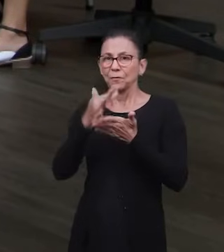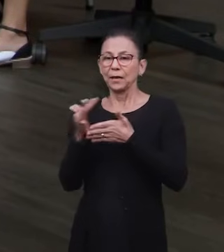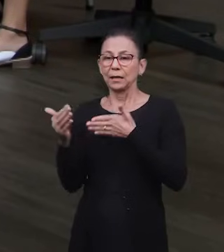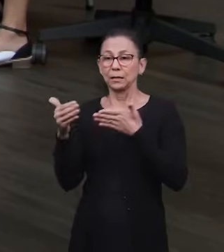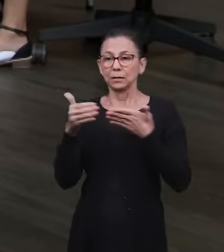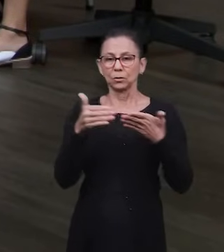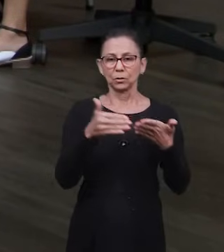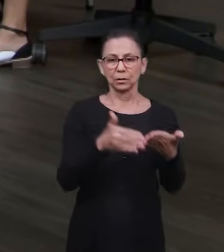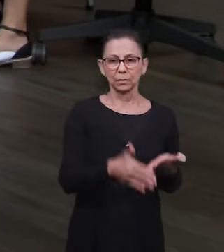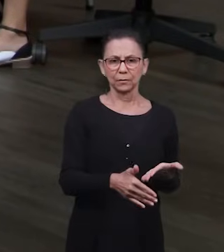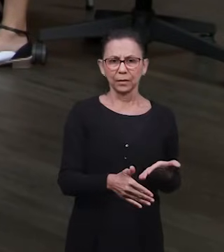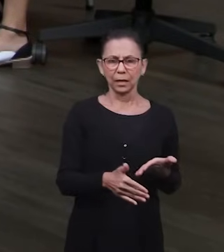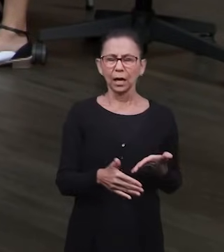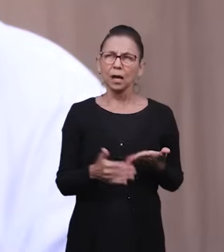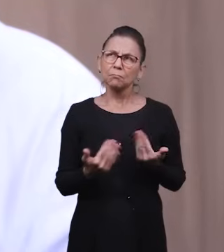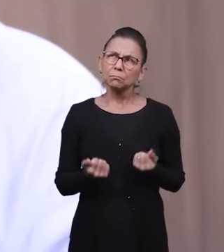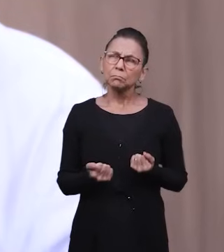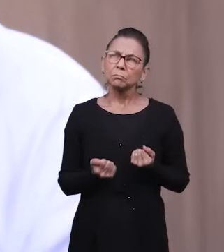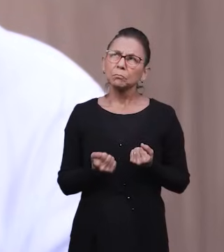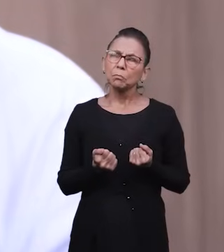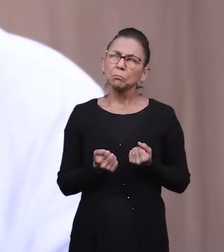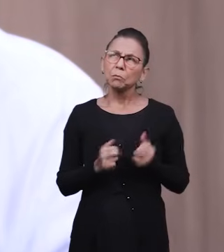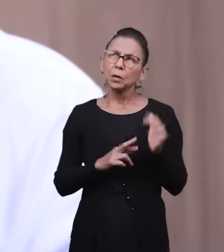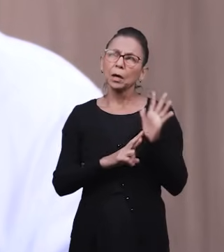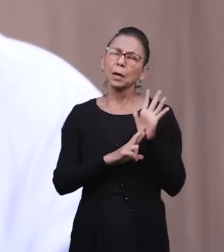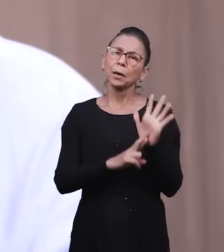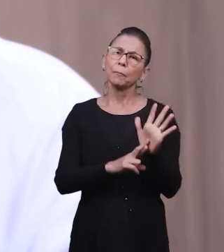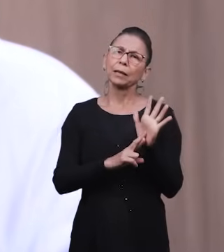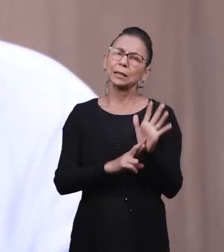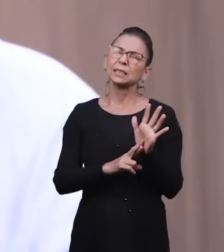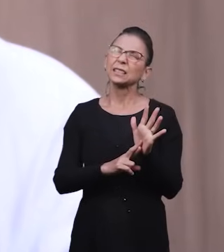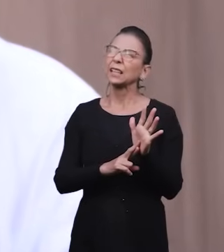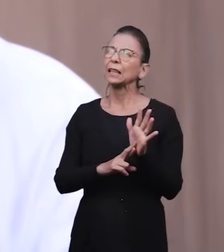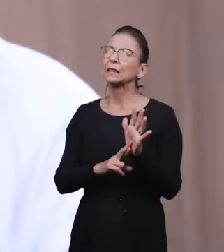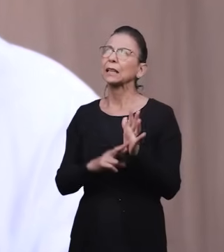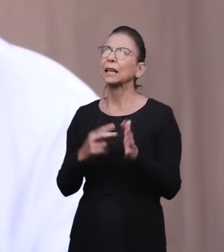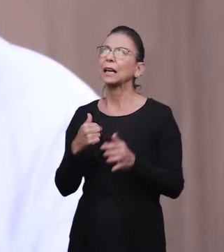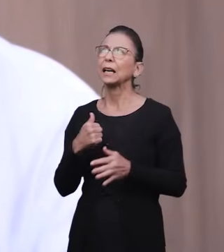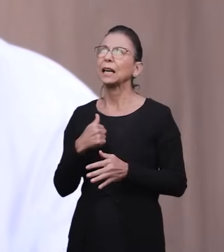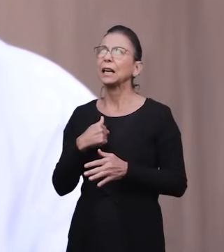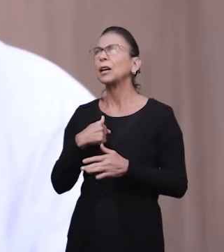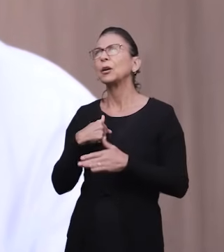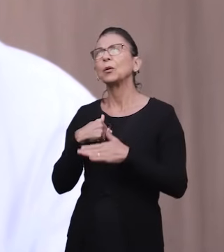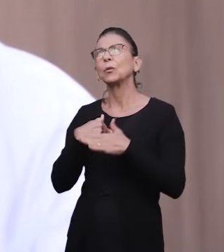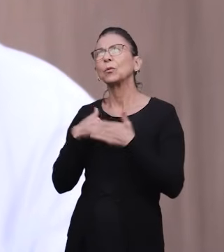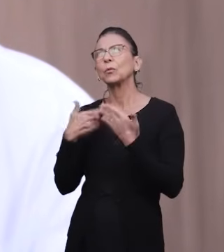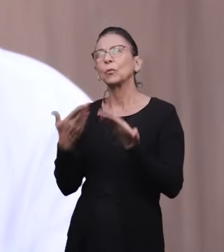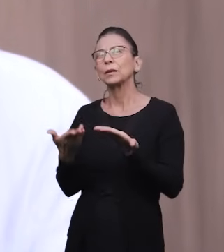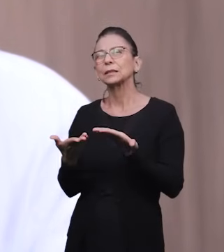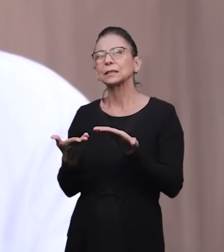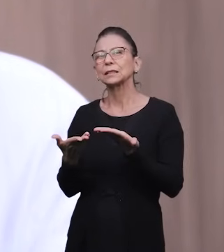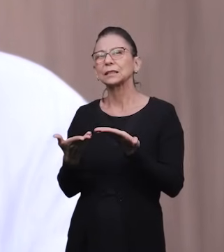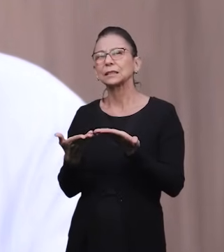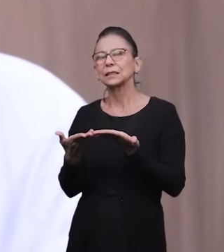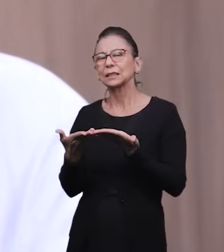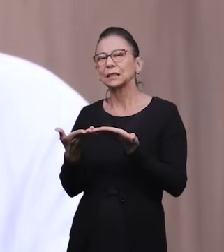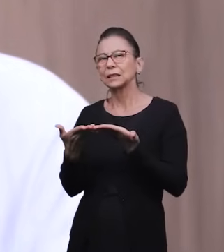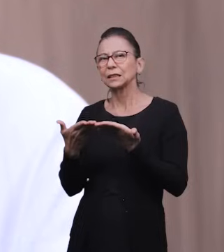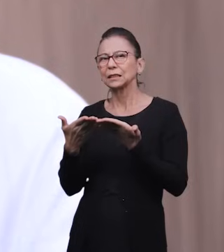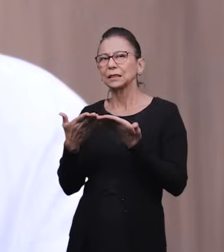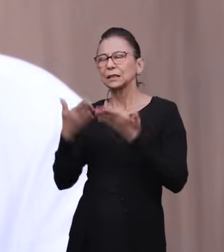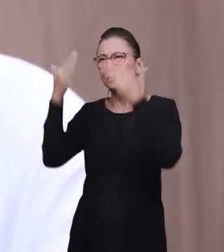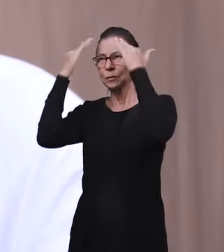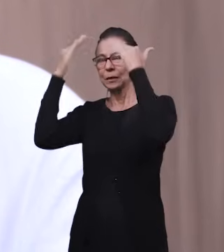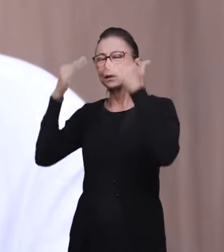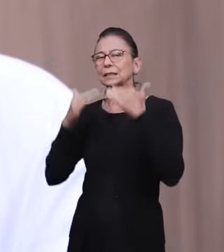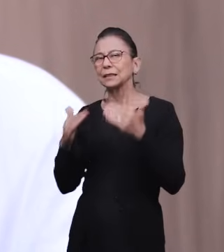fé pode ser considerado um ato de ingratidão para com o Senhor? É possível ver esse sinal de ingratidão na vida